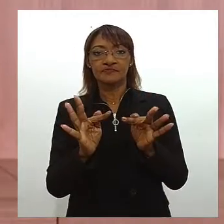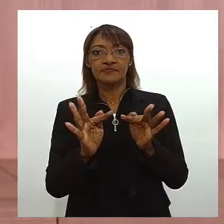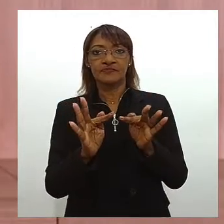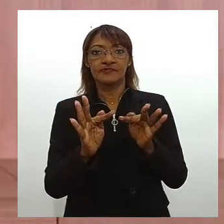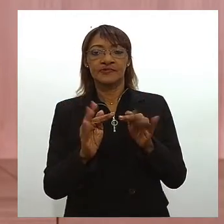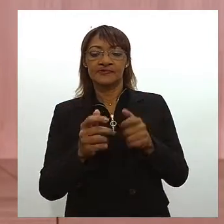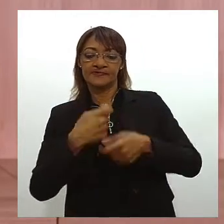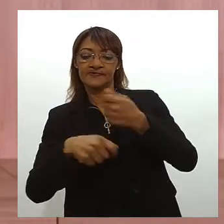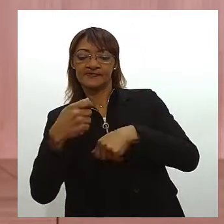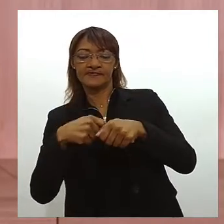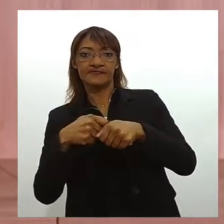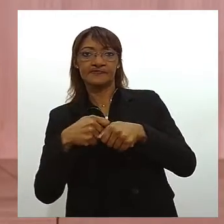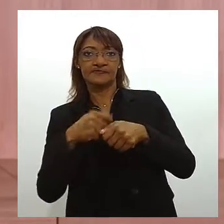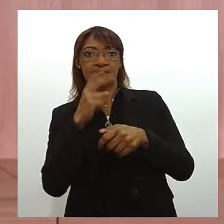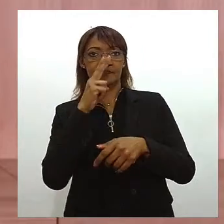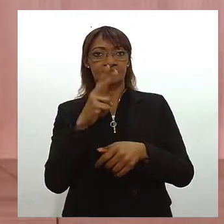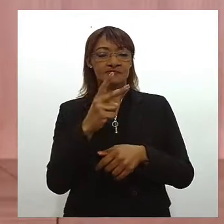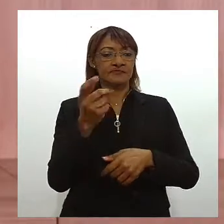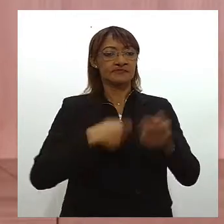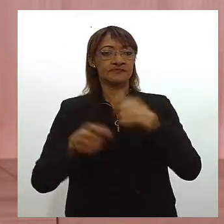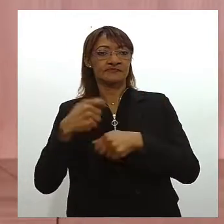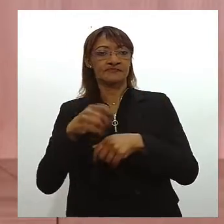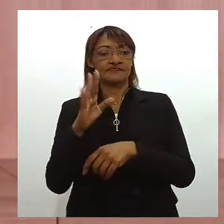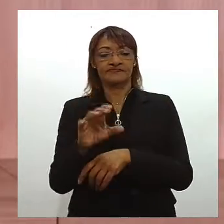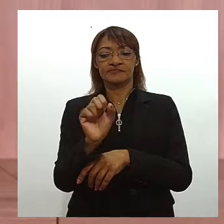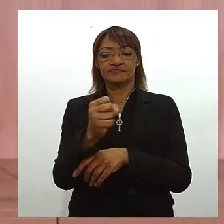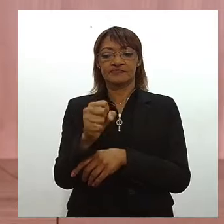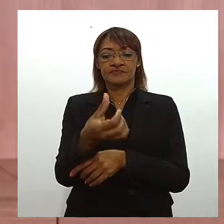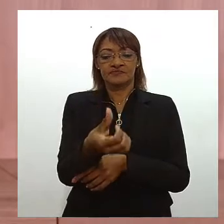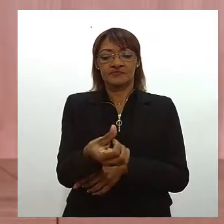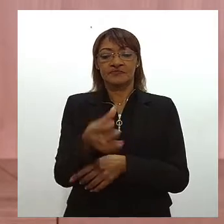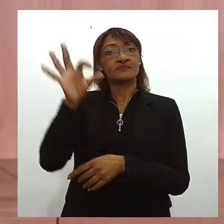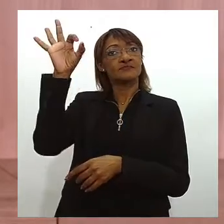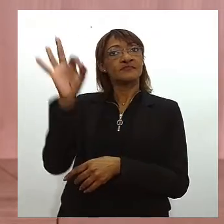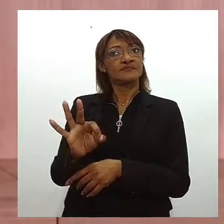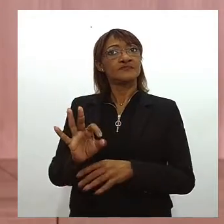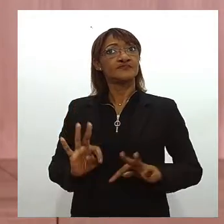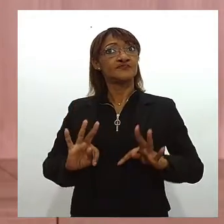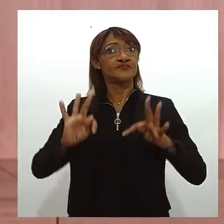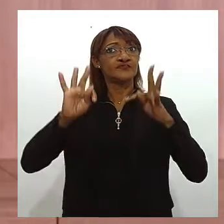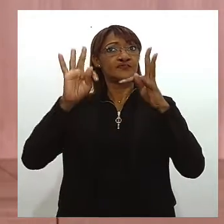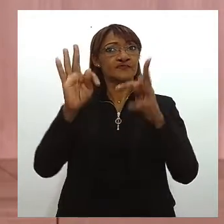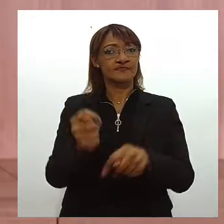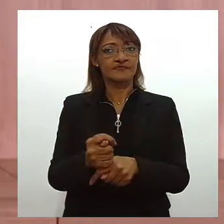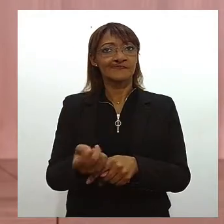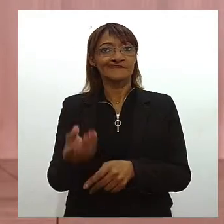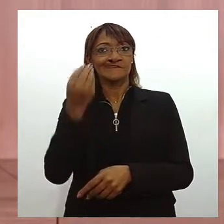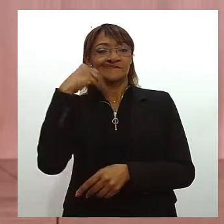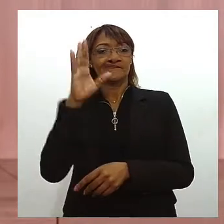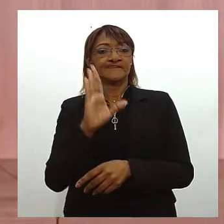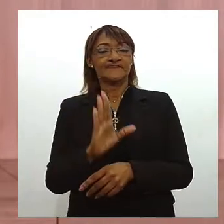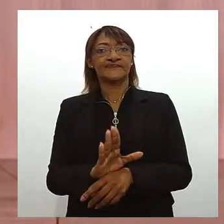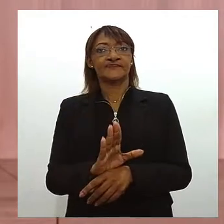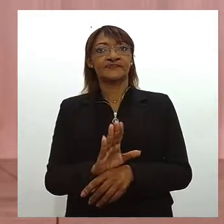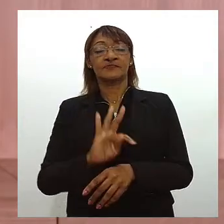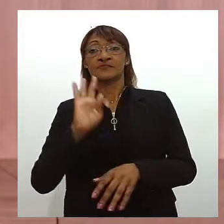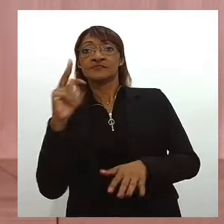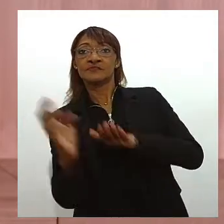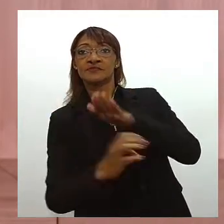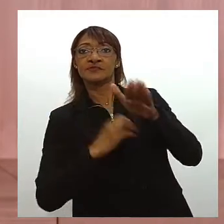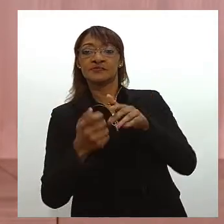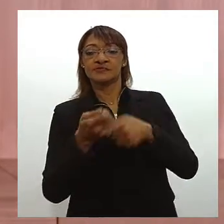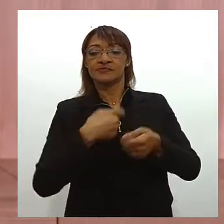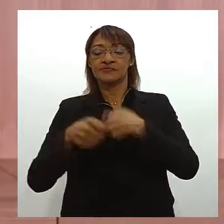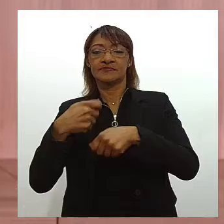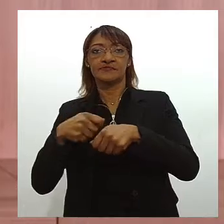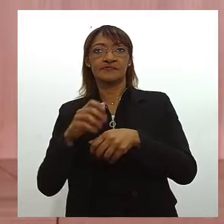estado tem exatos 86% de toda a margem da sociedade empregada de micro e pequeno empreendedores. É